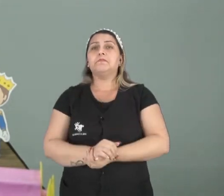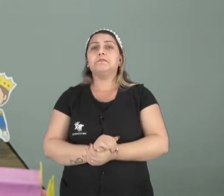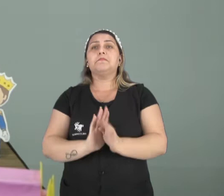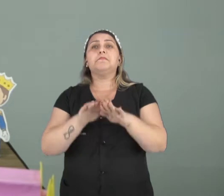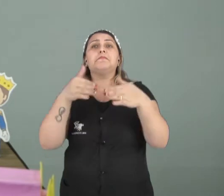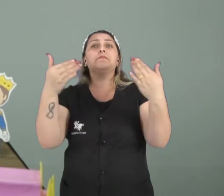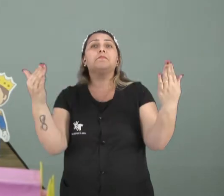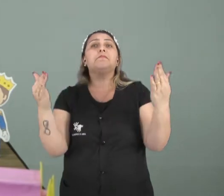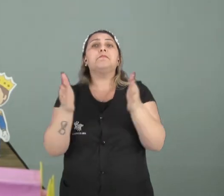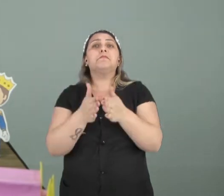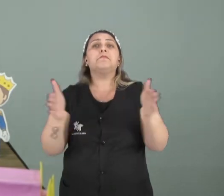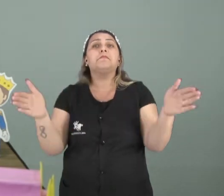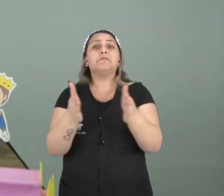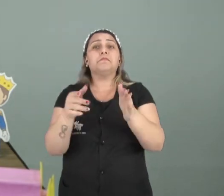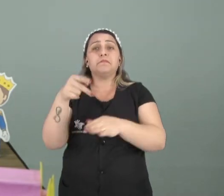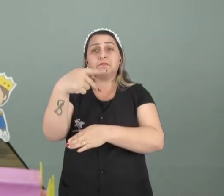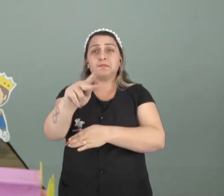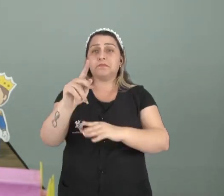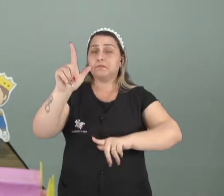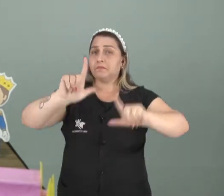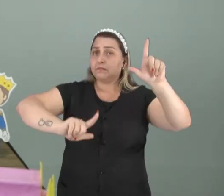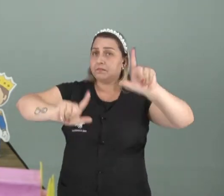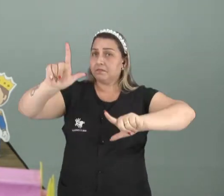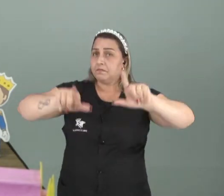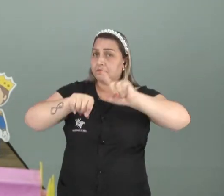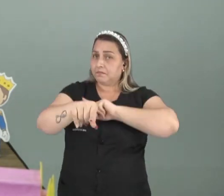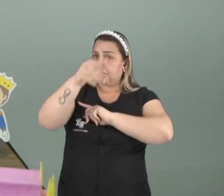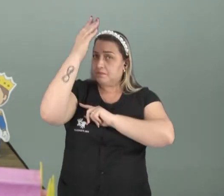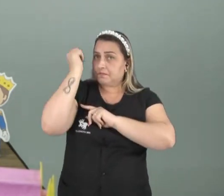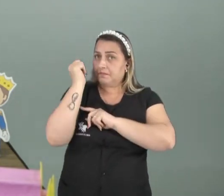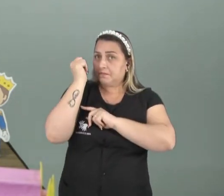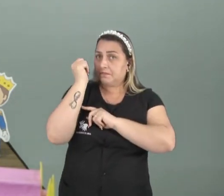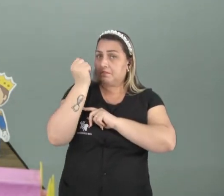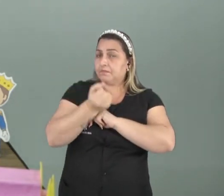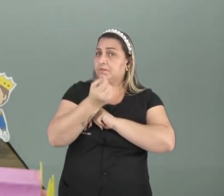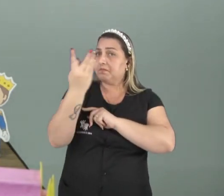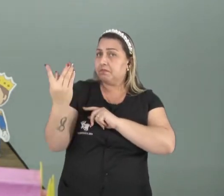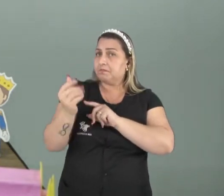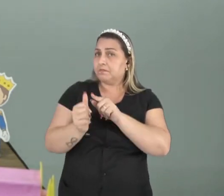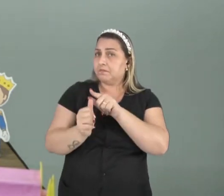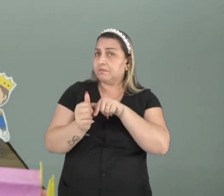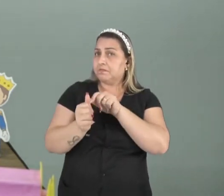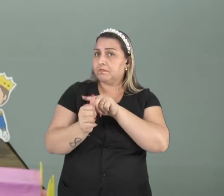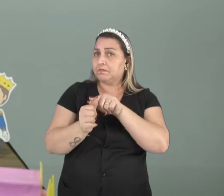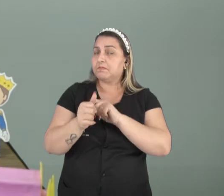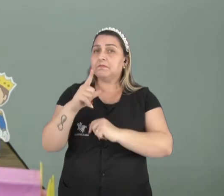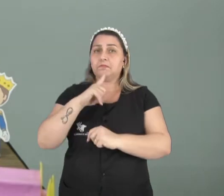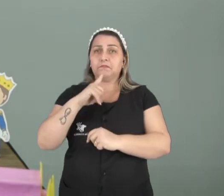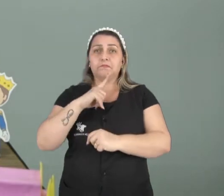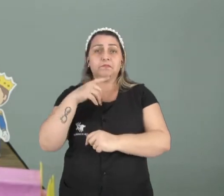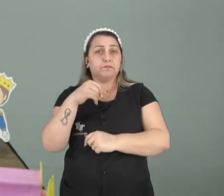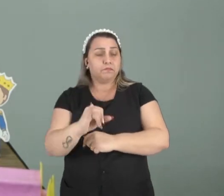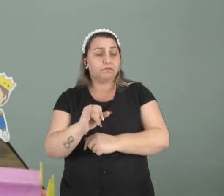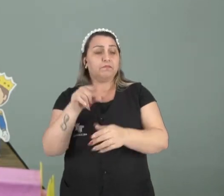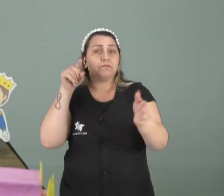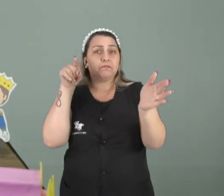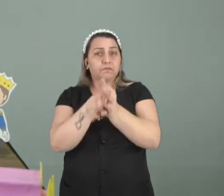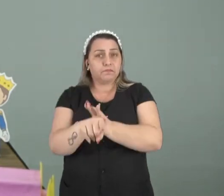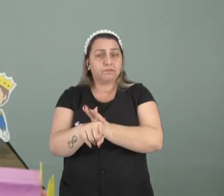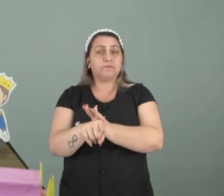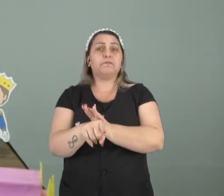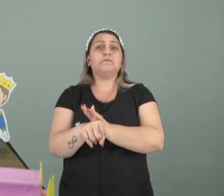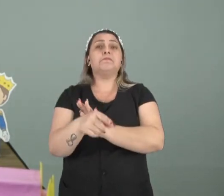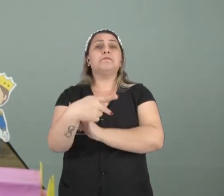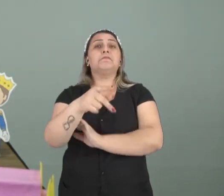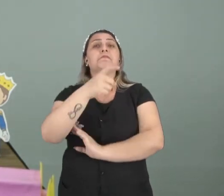Qual o tamanho da sua televisão? Você sabe quantas polegadas ela tem? Se você perguntar para